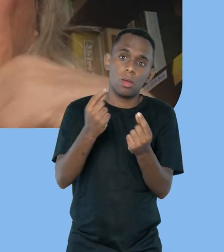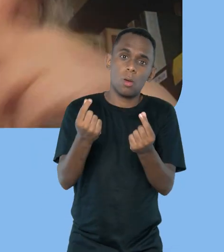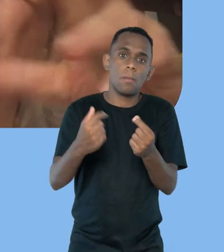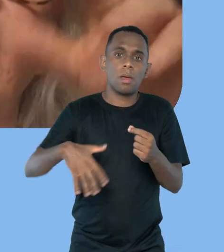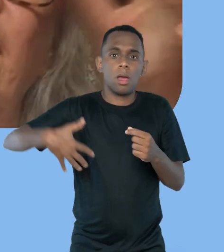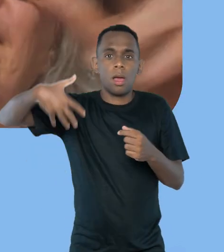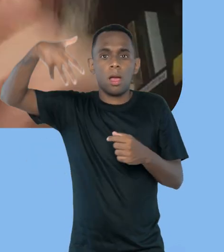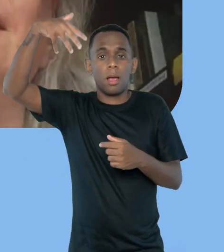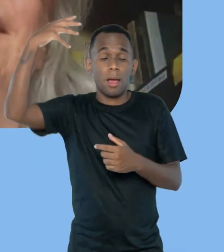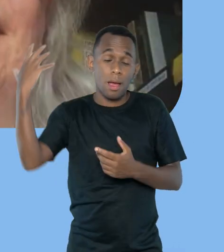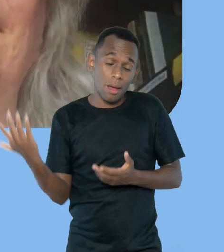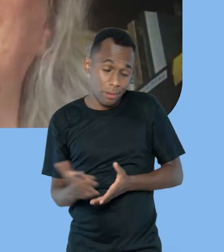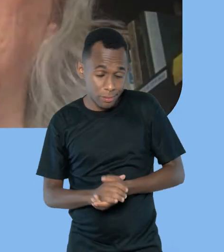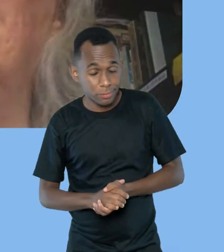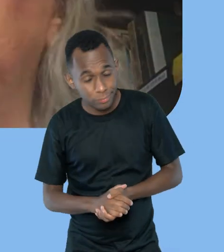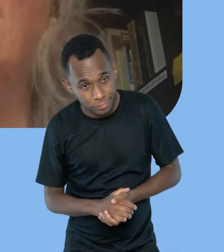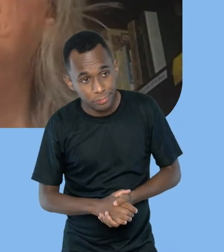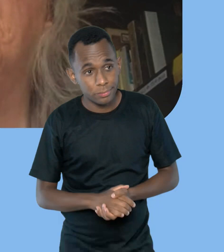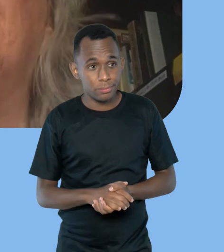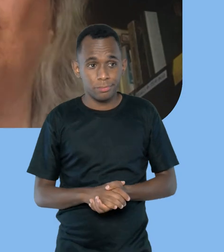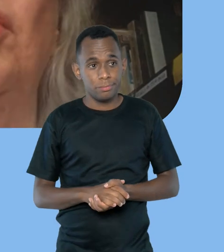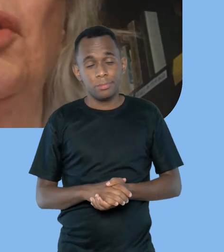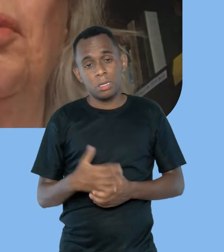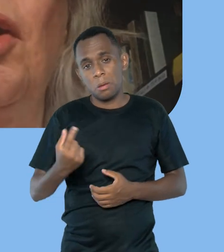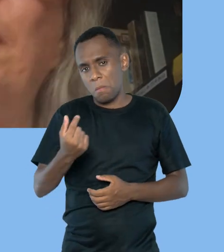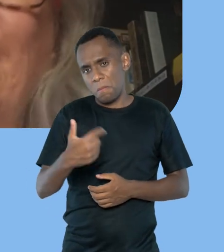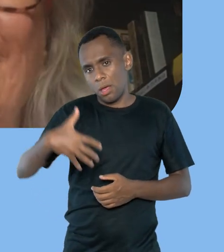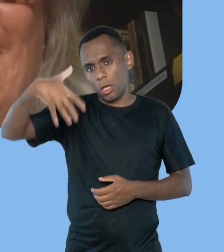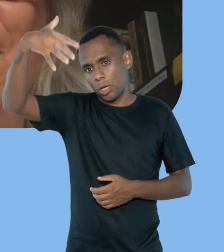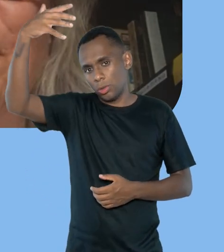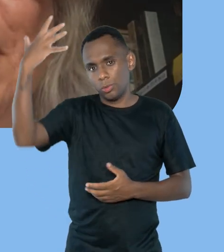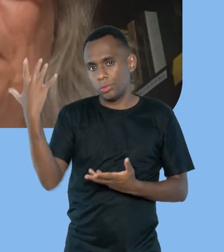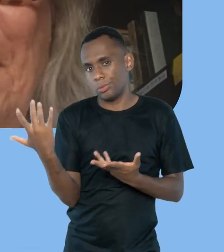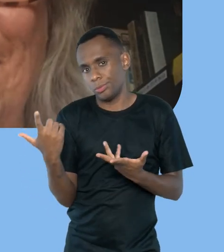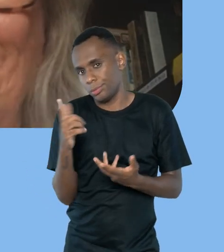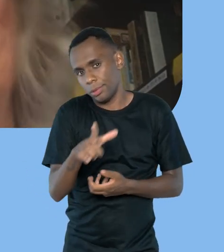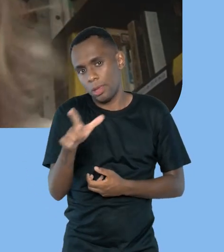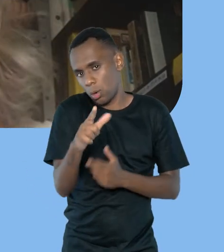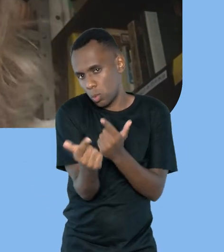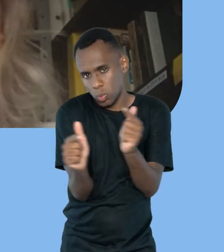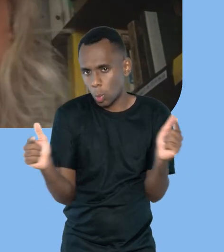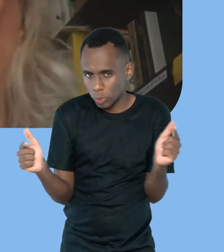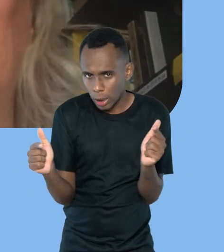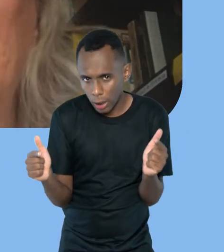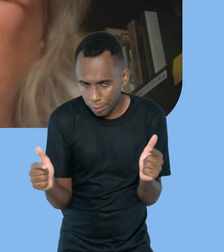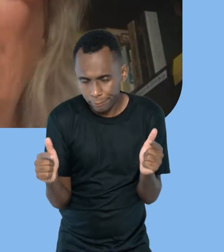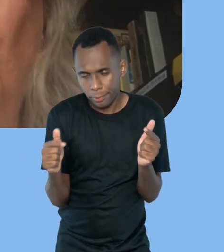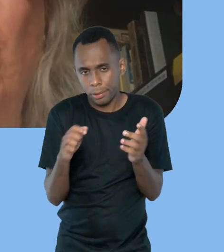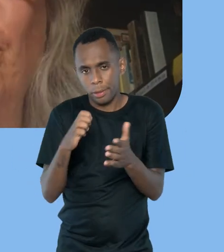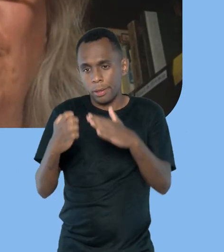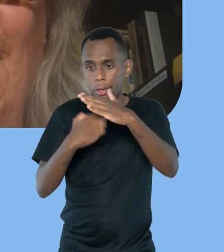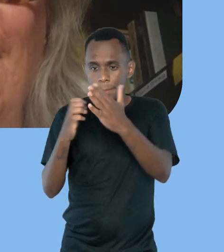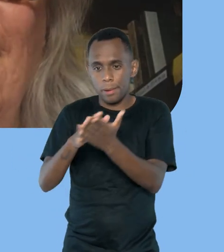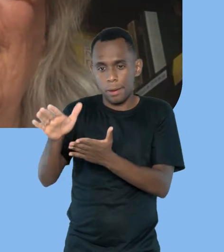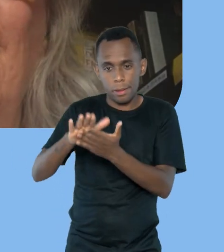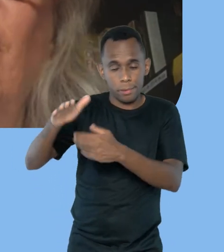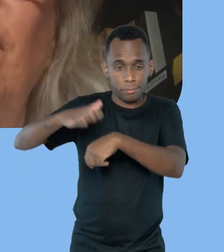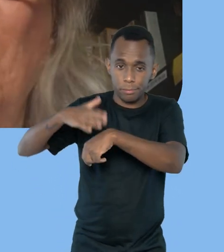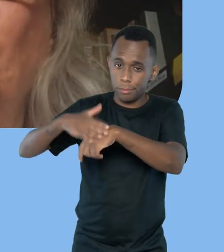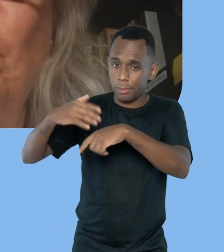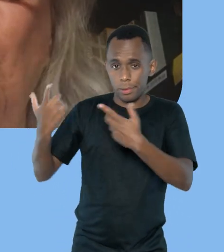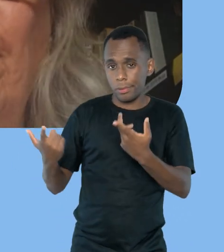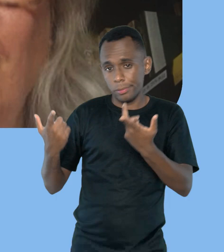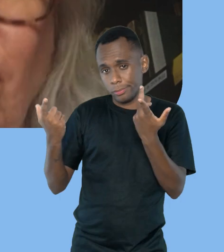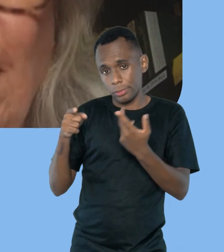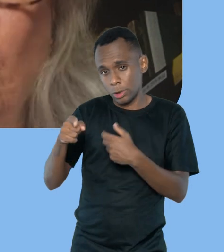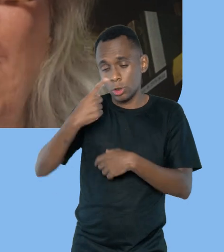muito caro, né? E não tem preço, uma obra literária não tem preço, a editora é um negócio dela, a gente